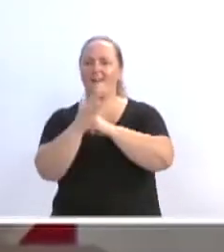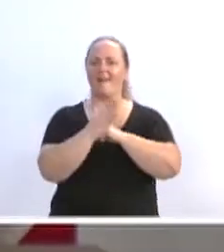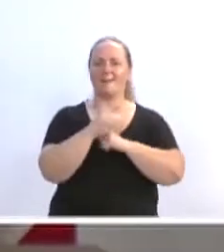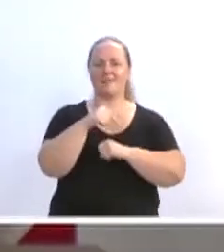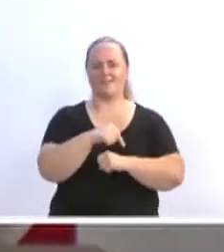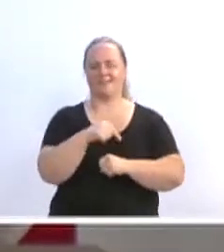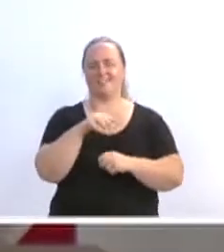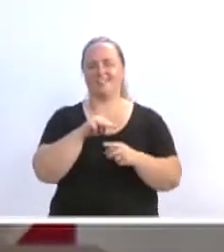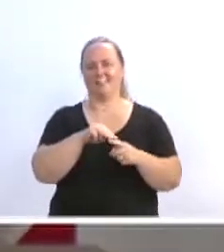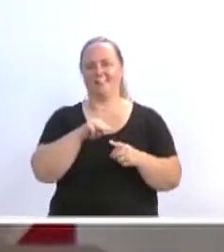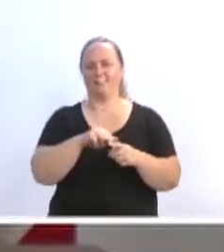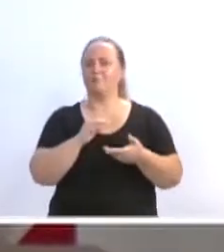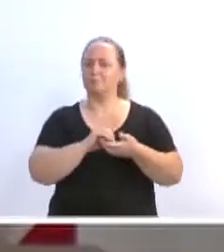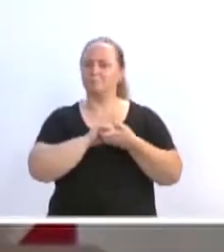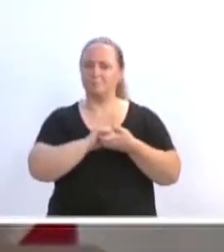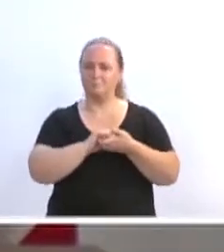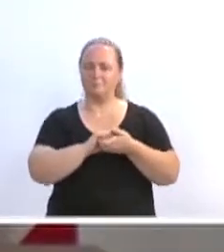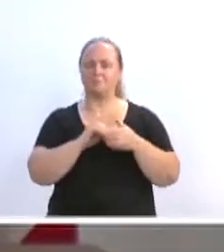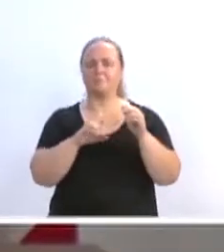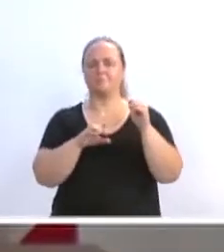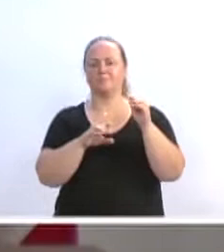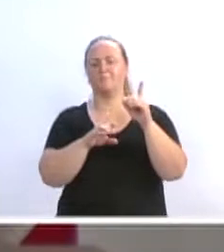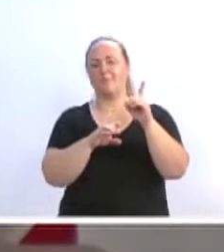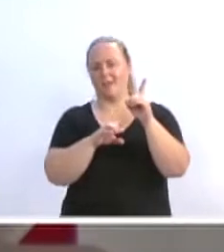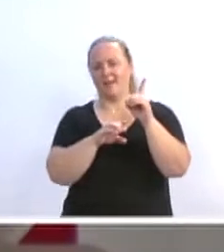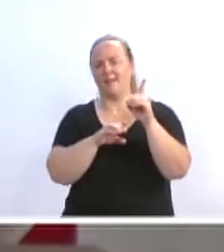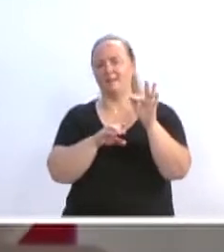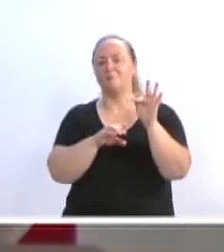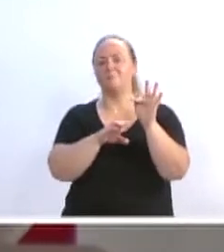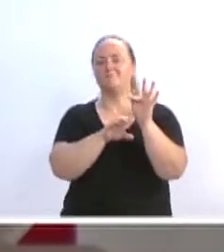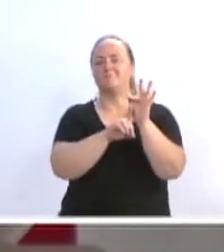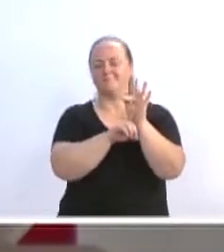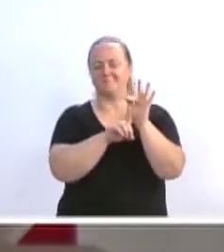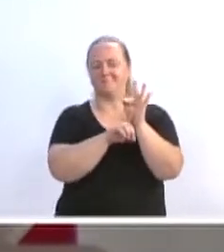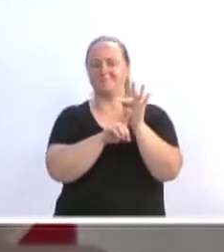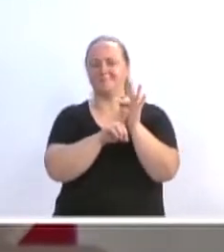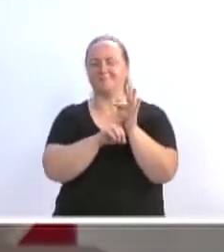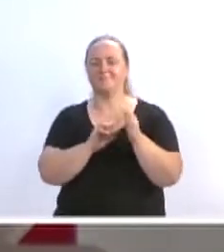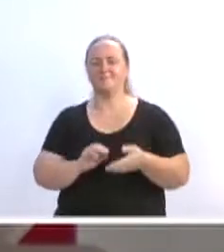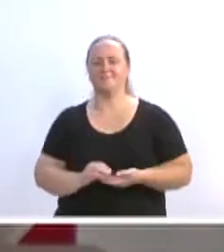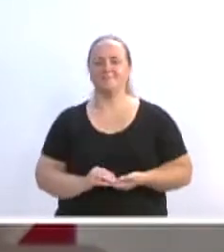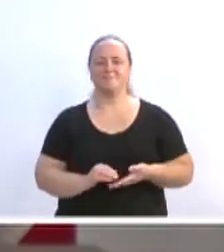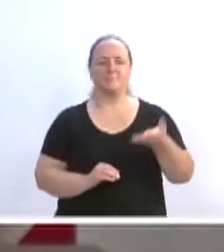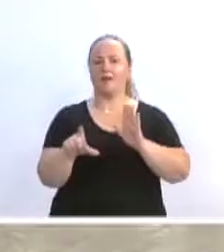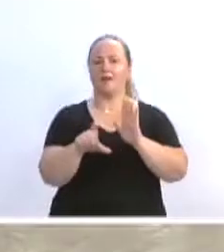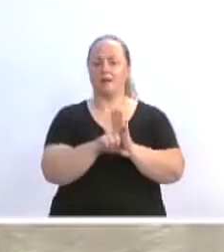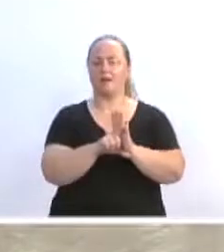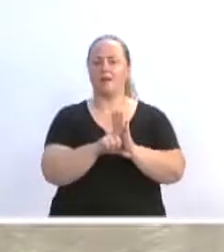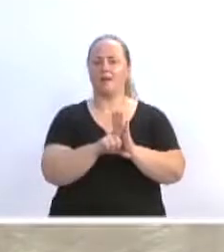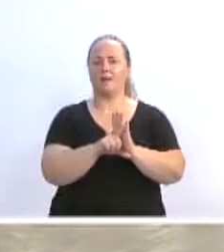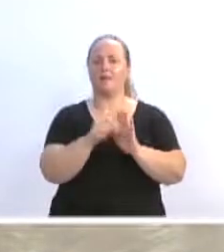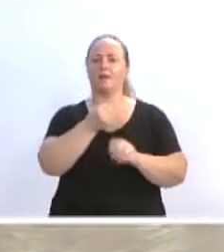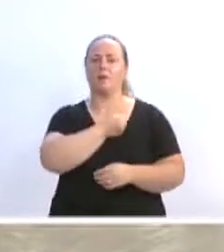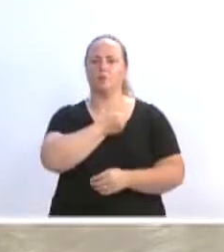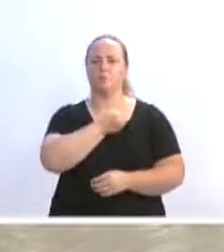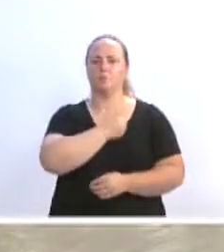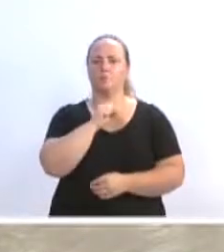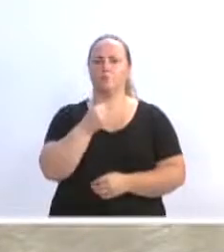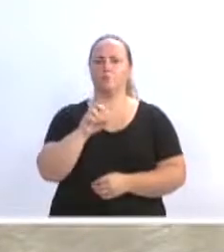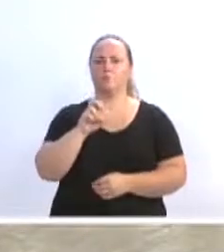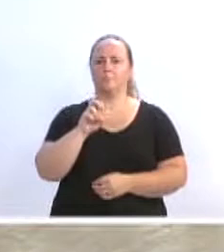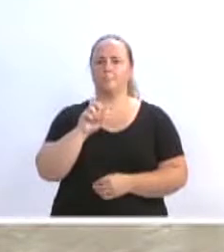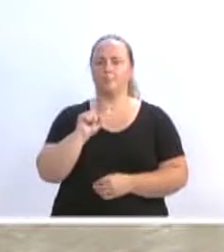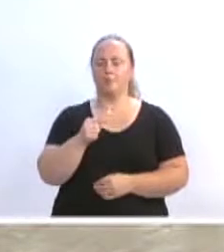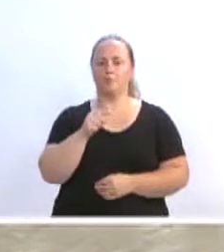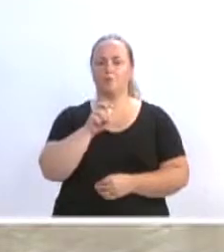do serviço de disque denúncia de abuso e exploração sexual de crianças e adolescentes em estabelecimentos como comércio